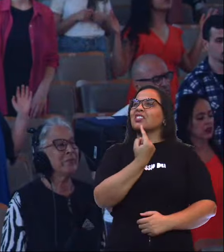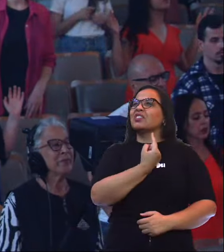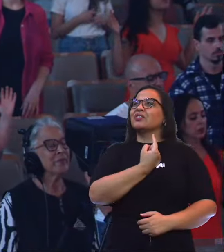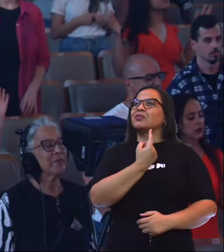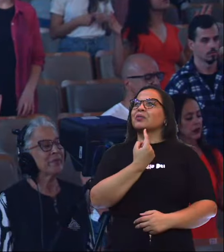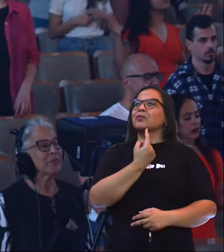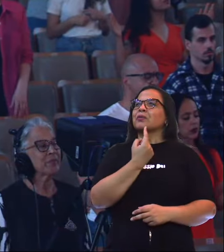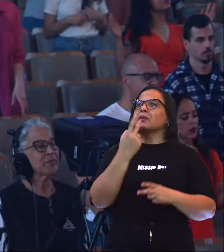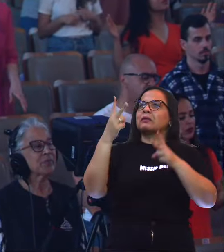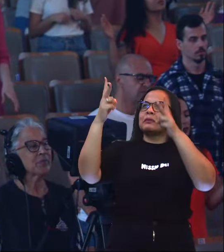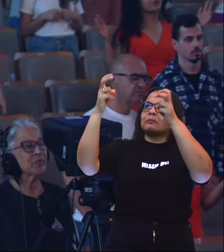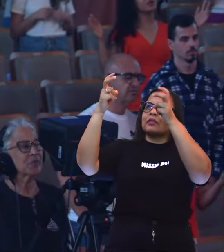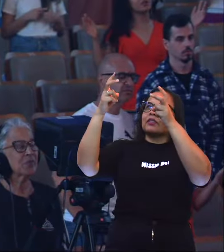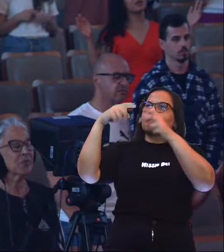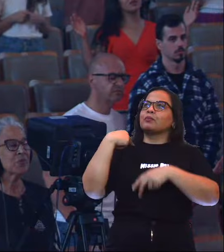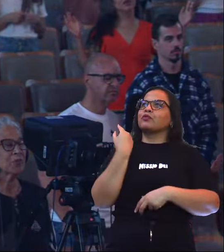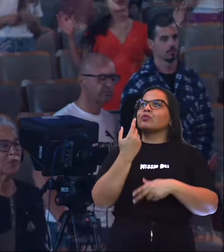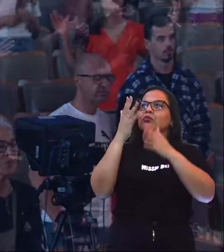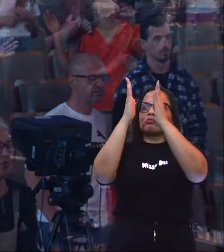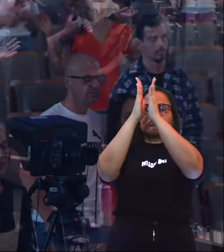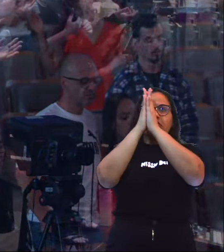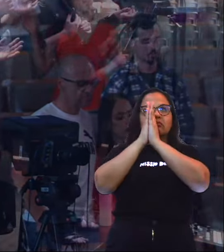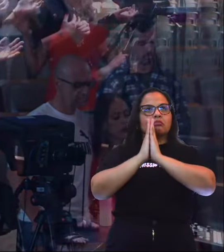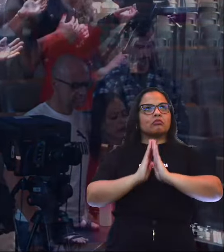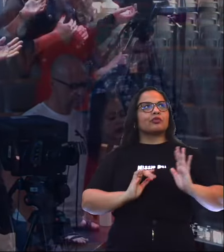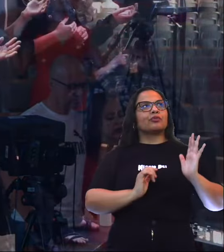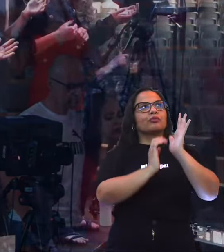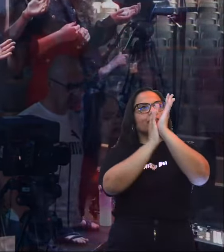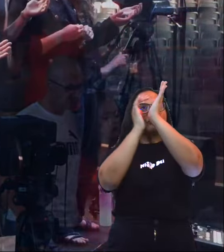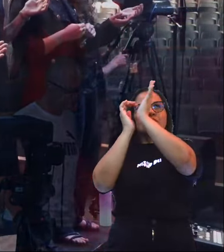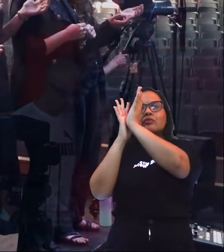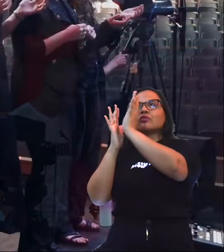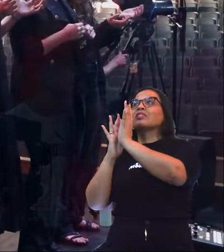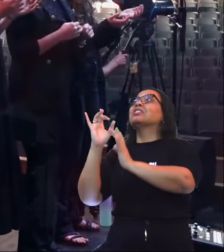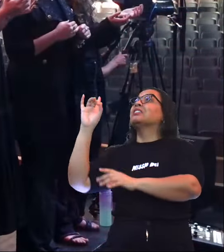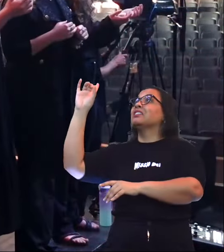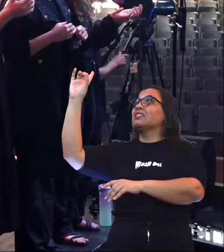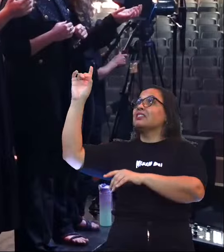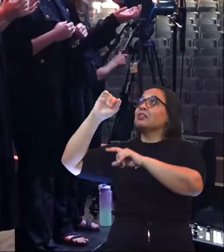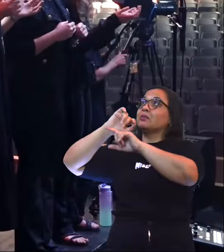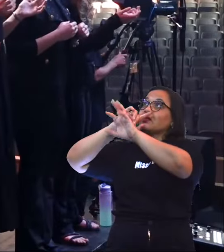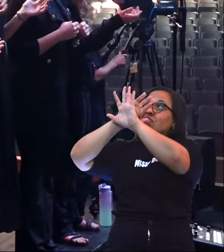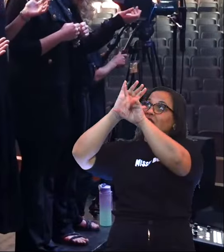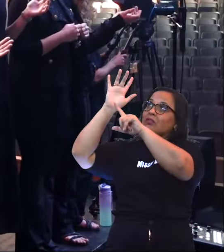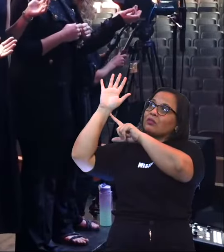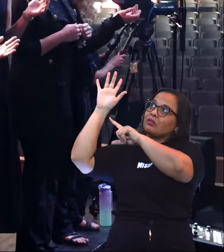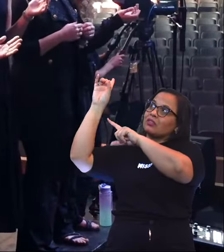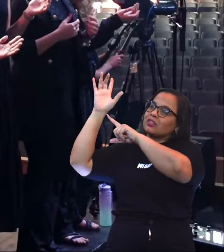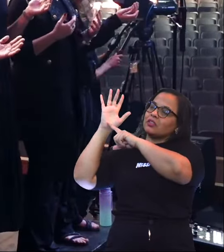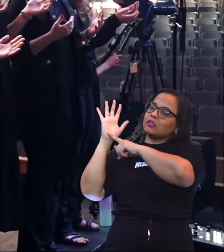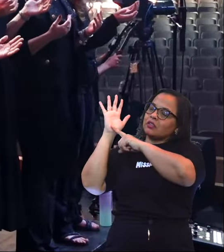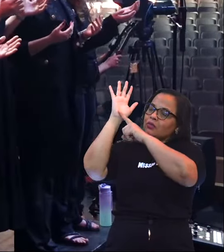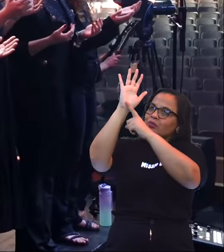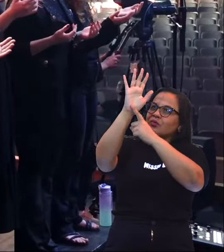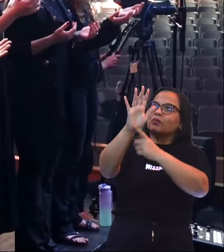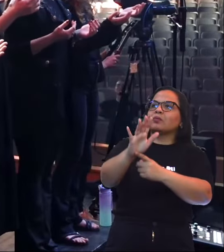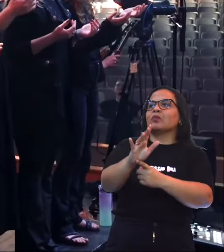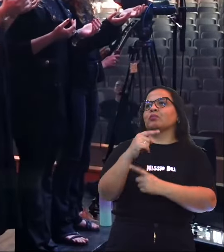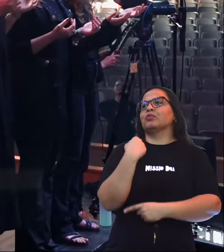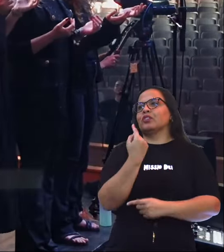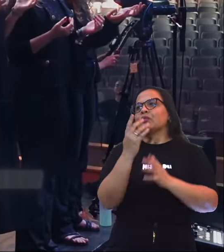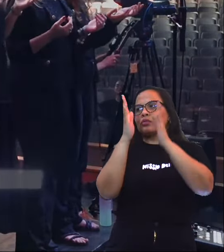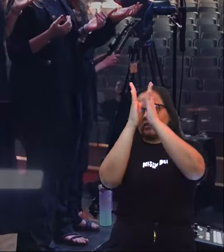Ele decide se manifestar onde a presença dEle é honrada. Senhor, nós aumentamos a nossa expectativa a respeito de quem o Senhor